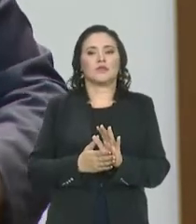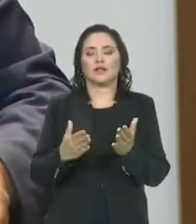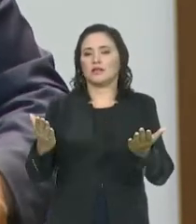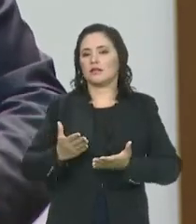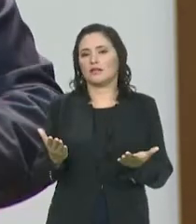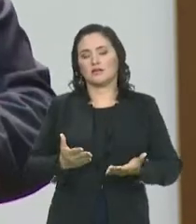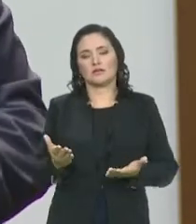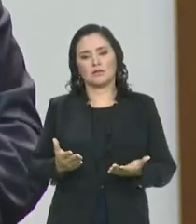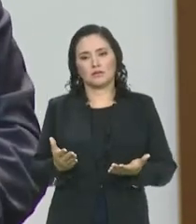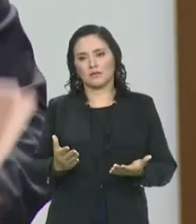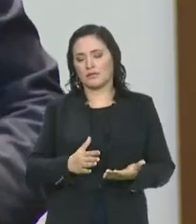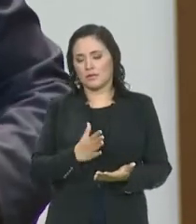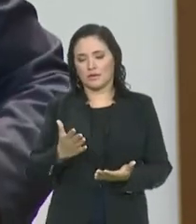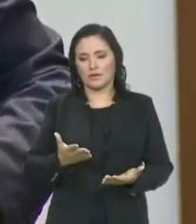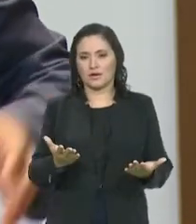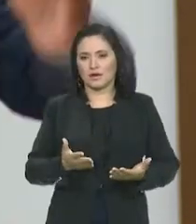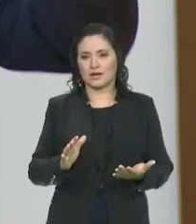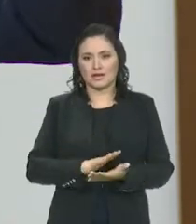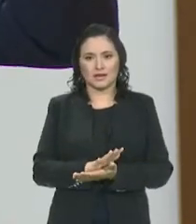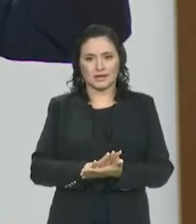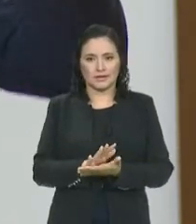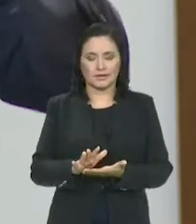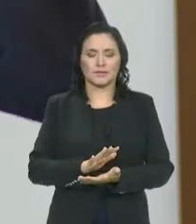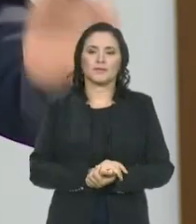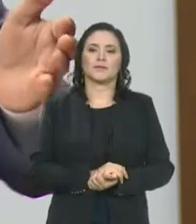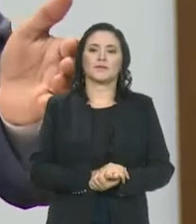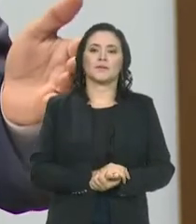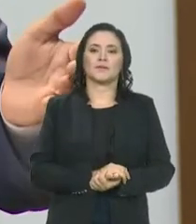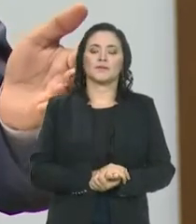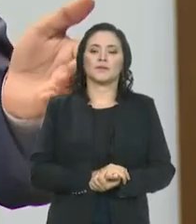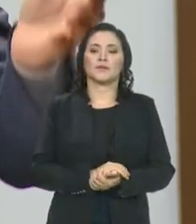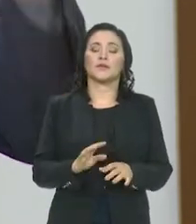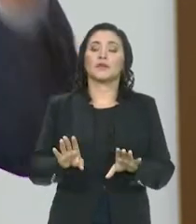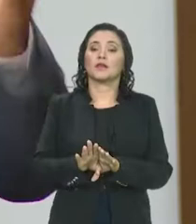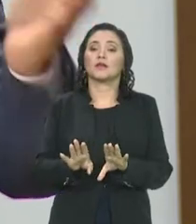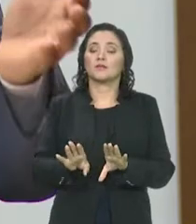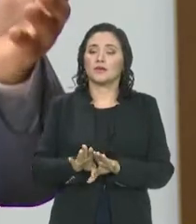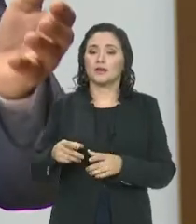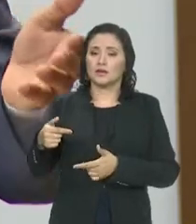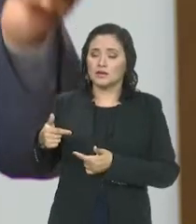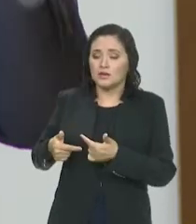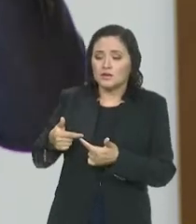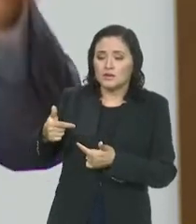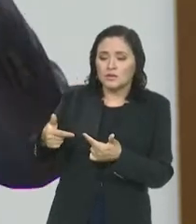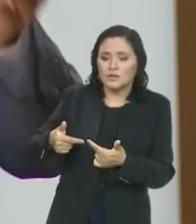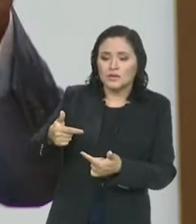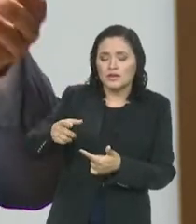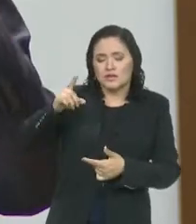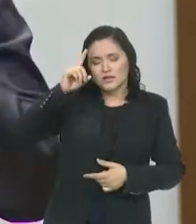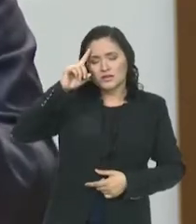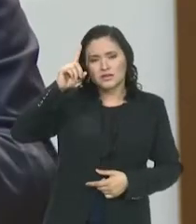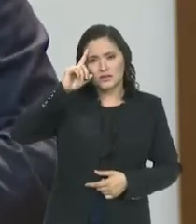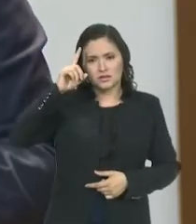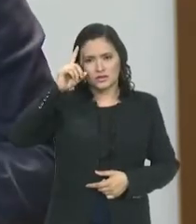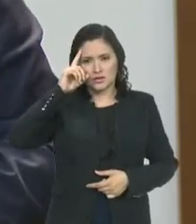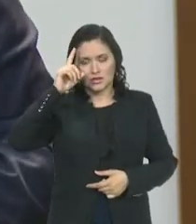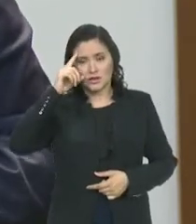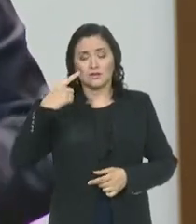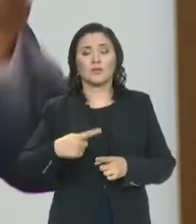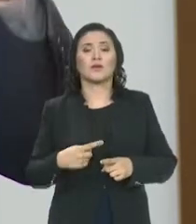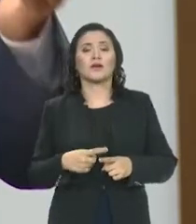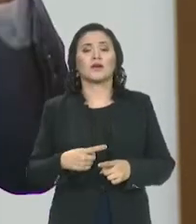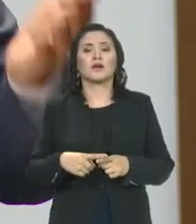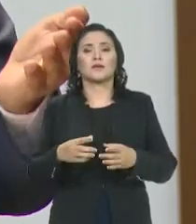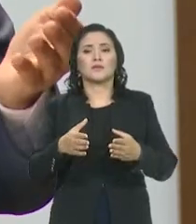Senhor presidente, na mesma linha, a nossa luta diária, permanente, pela nomeação dos aprovados em